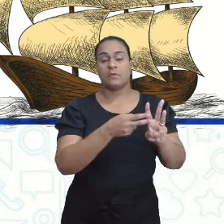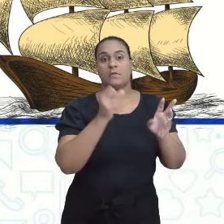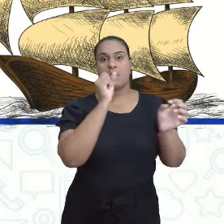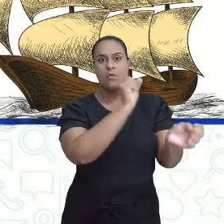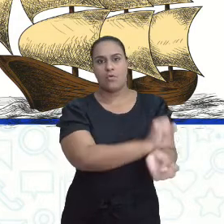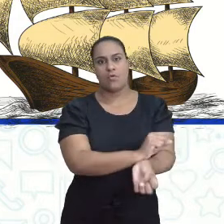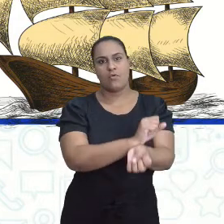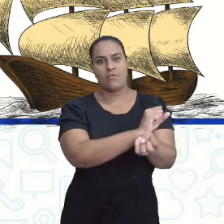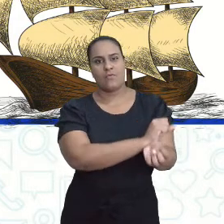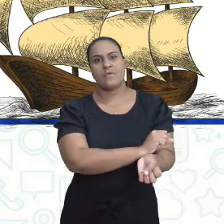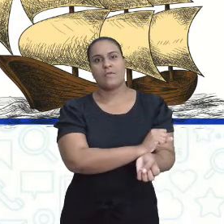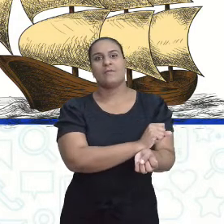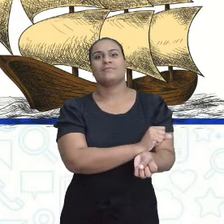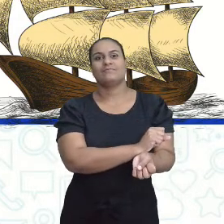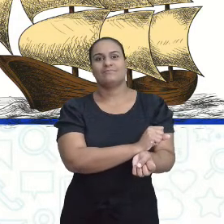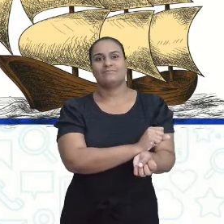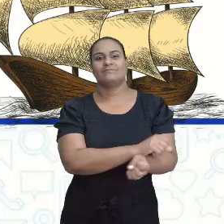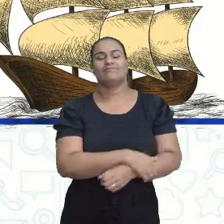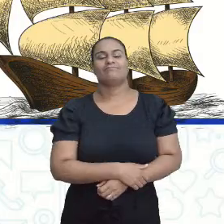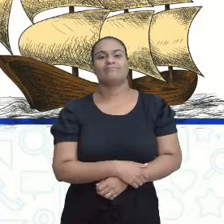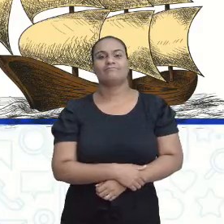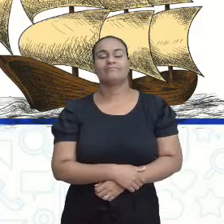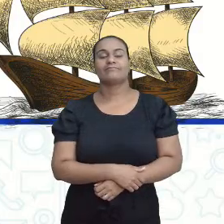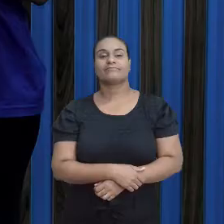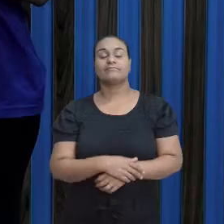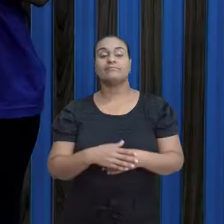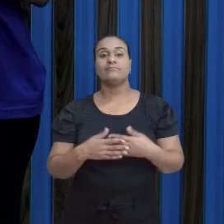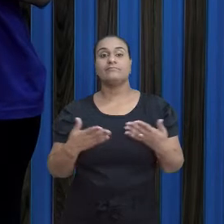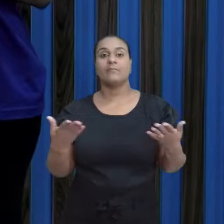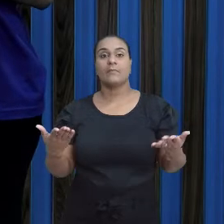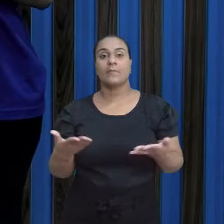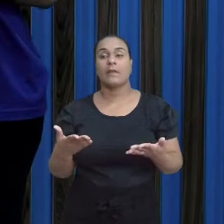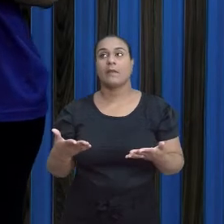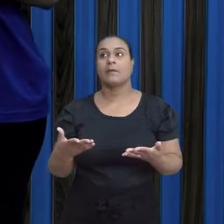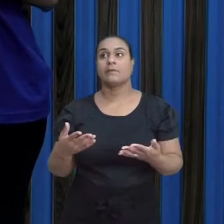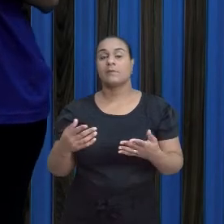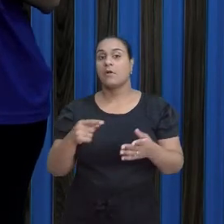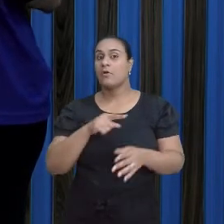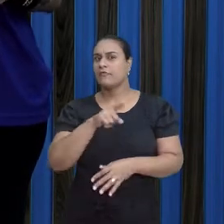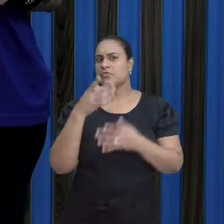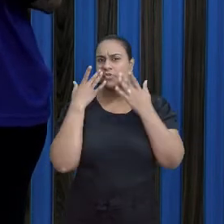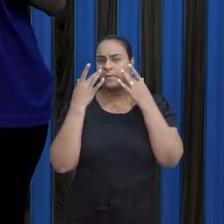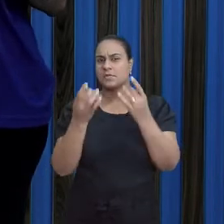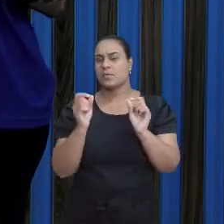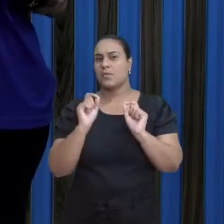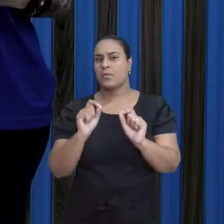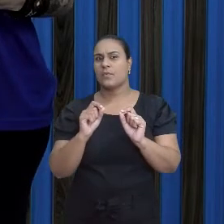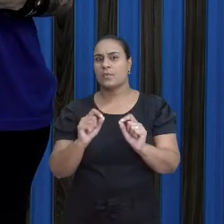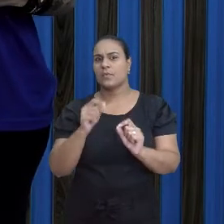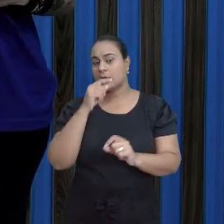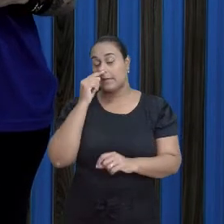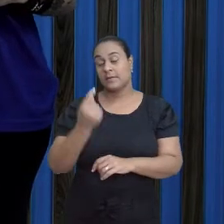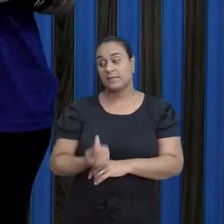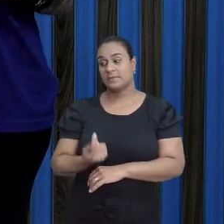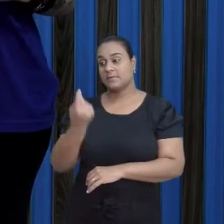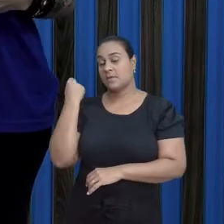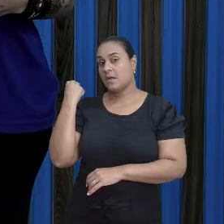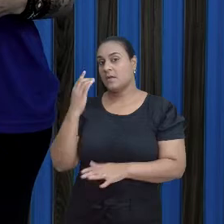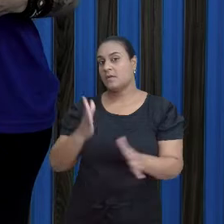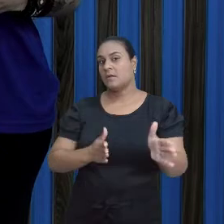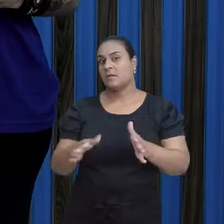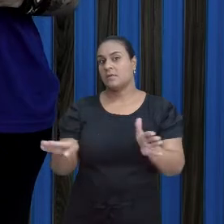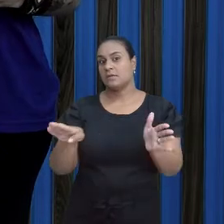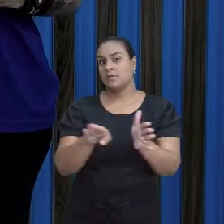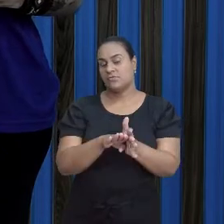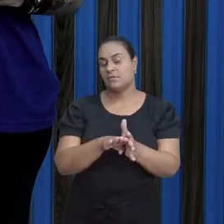processo civilizatório violento. E aqui a gente chama atenção que desde essa época, né, dessa chegada